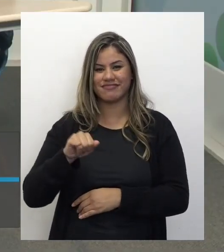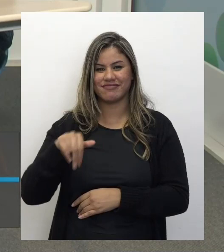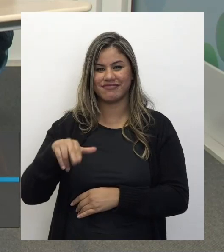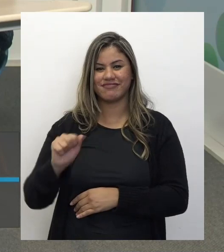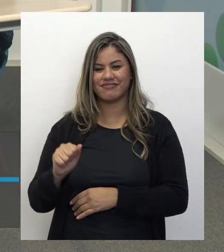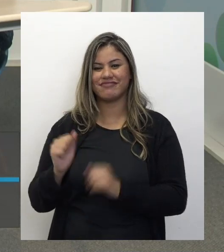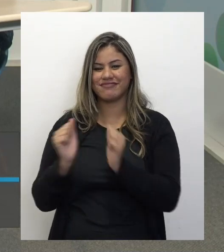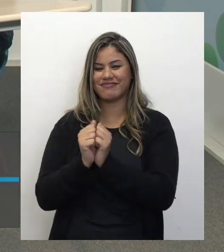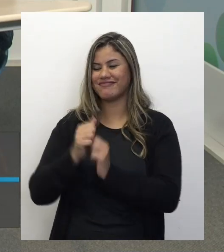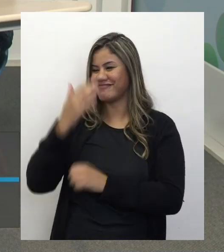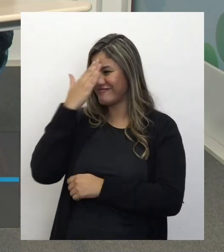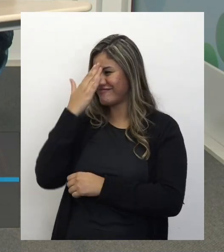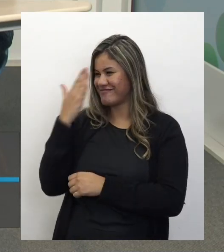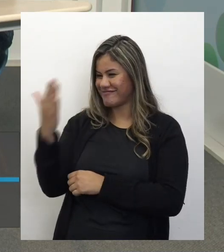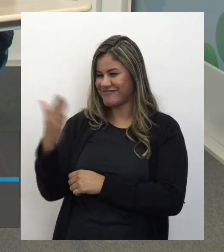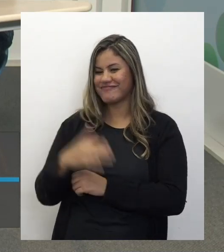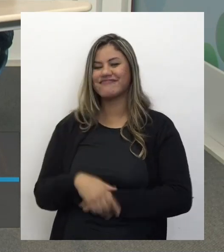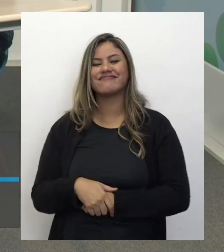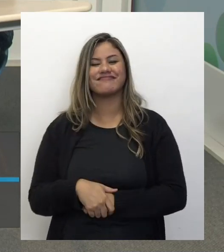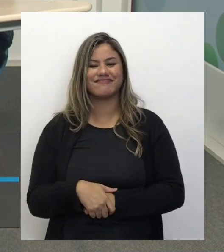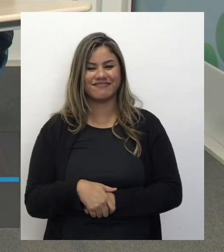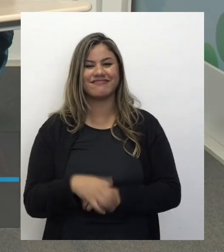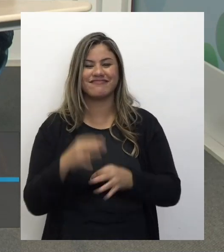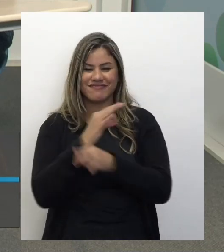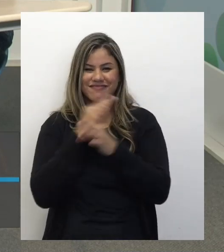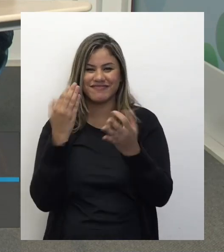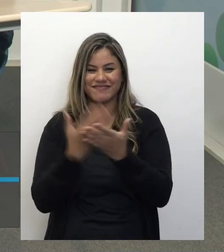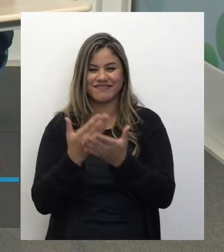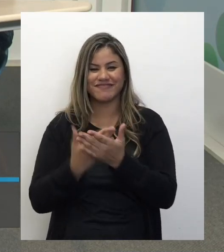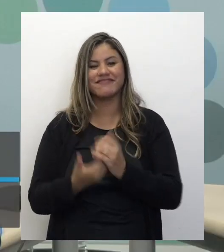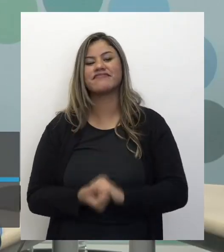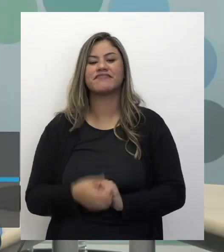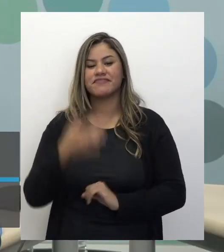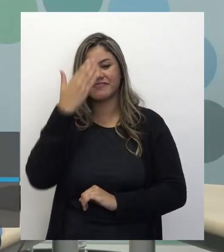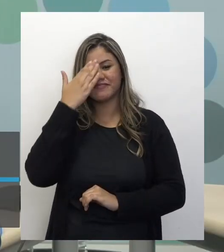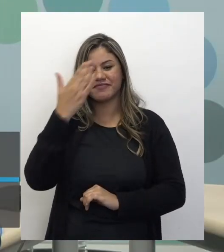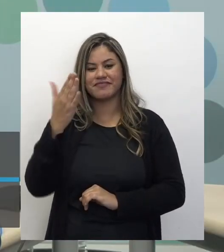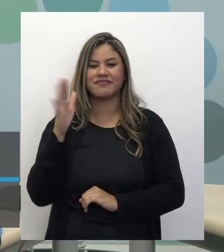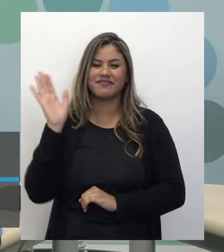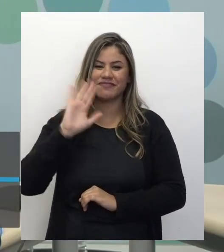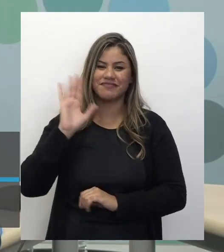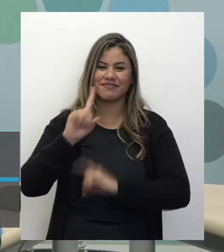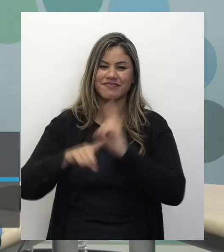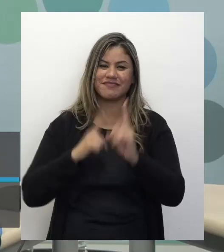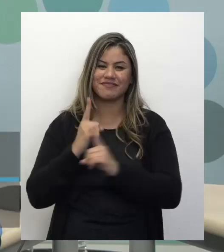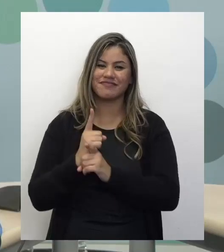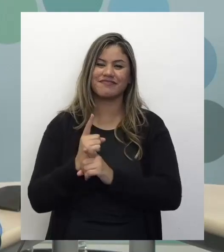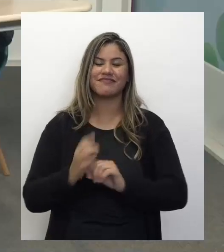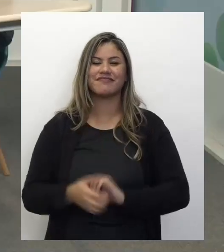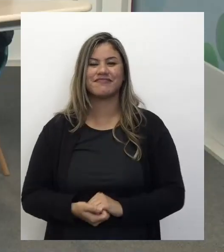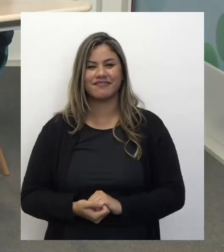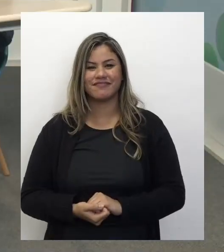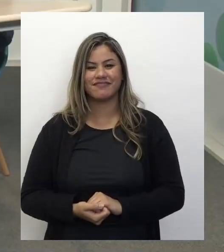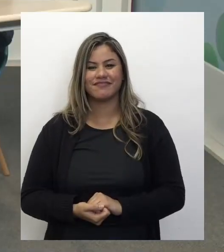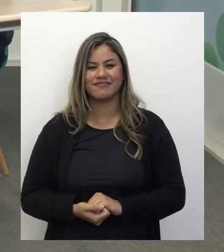hoje. Obrigada, professora. Professora Luiz, e excelente aula. Muito obrigada. E é isso aí, gente. Até a próxima. Tchau, tchau.